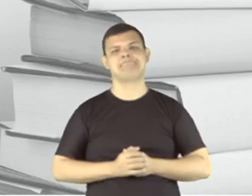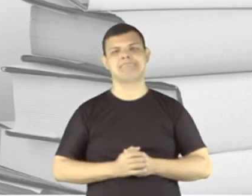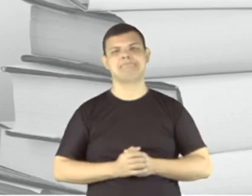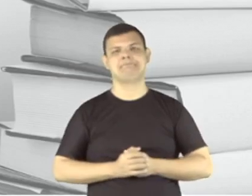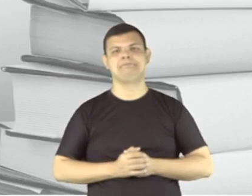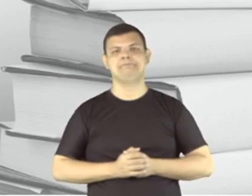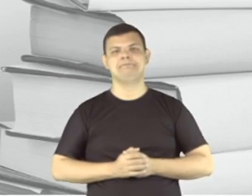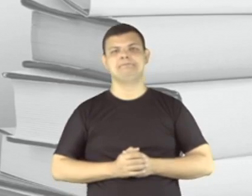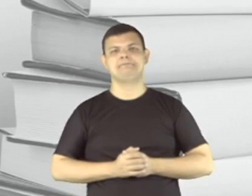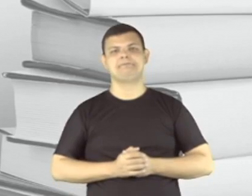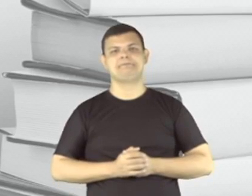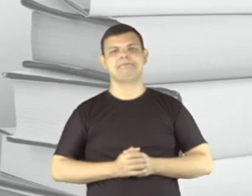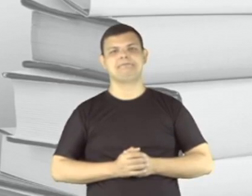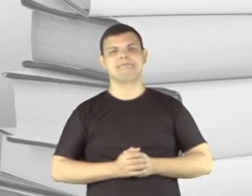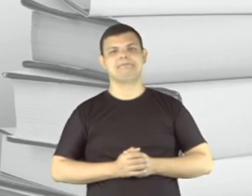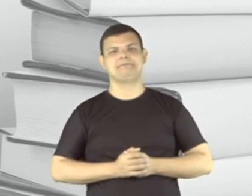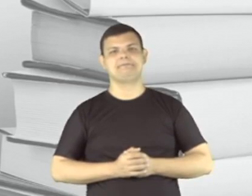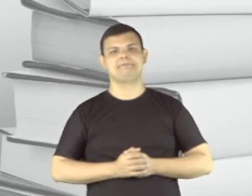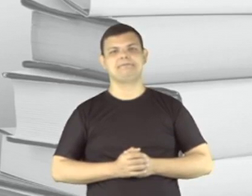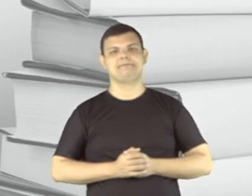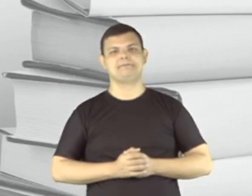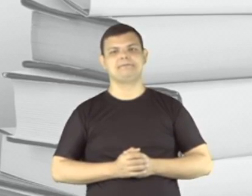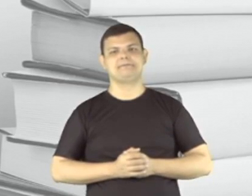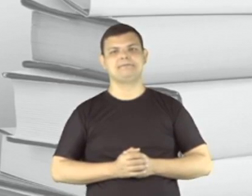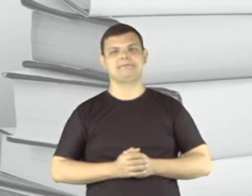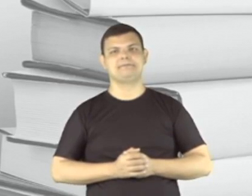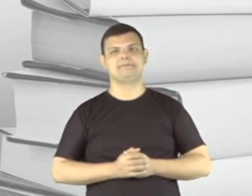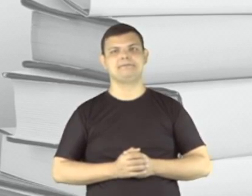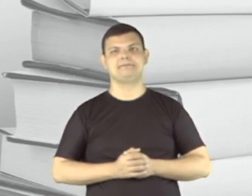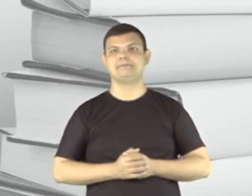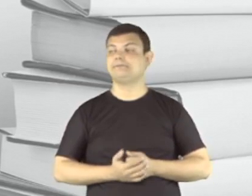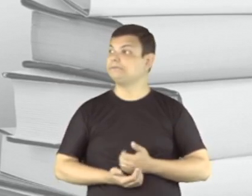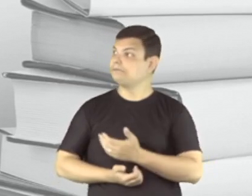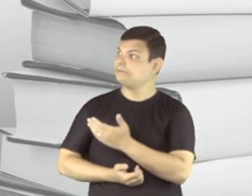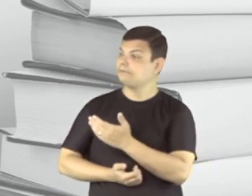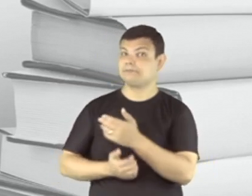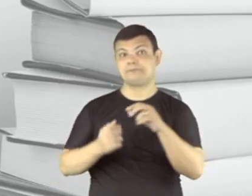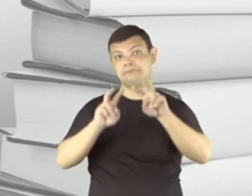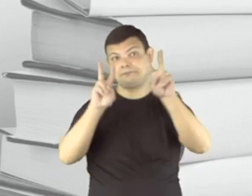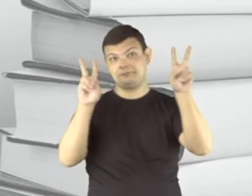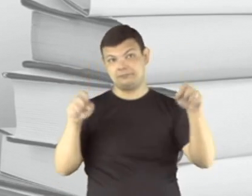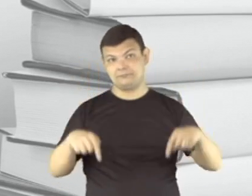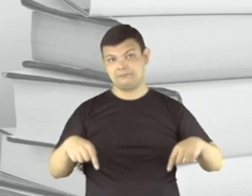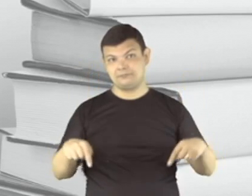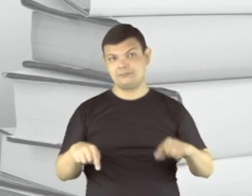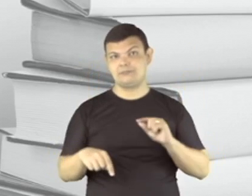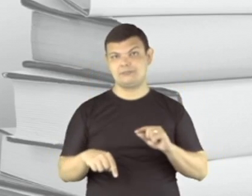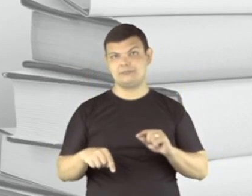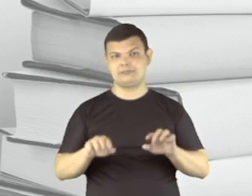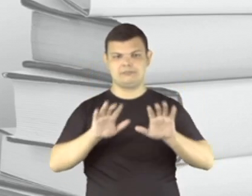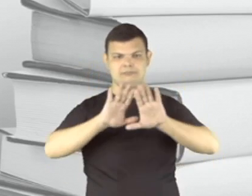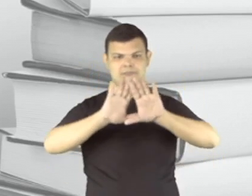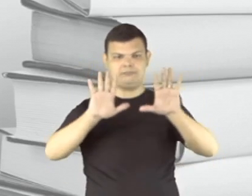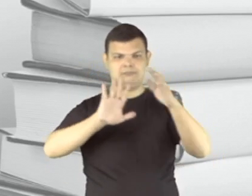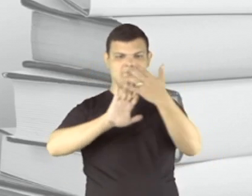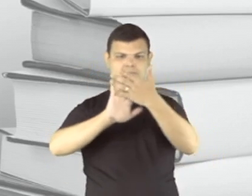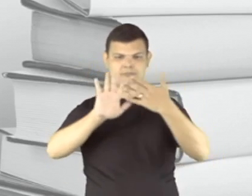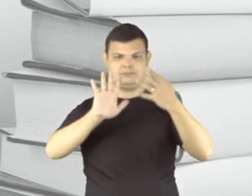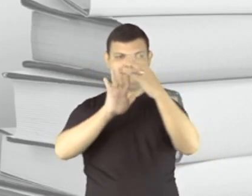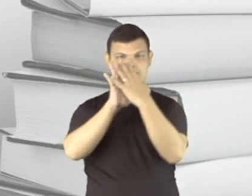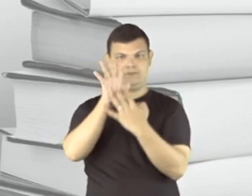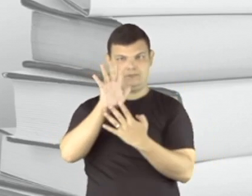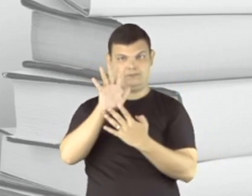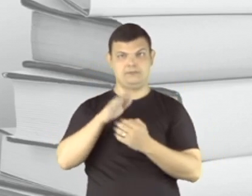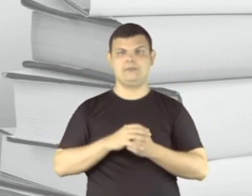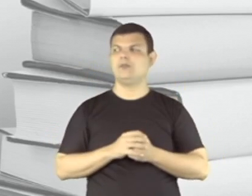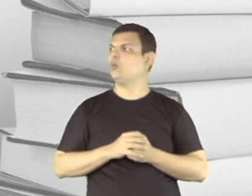nosso slide para acompanhar. E aí nós vamos para o nosso assunto, ó, malha quadriculada. E aí nós